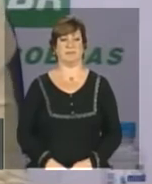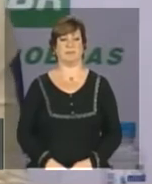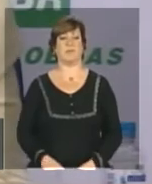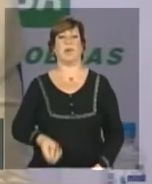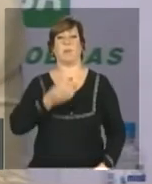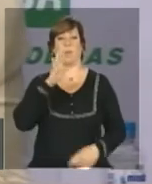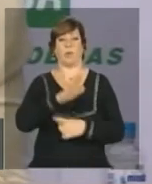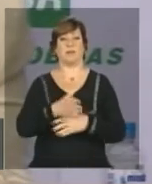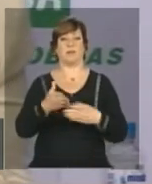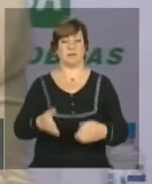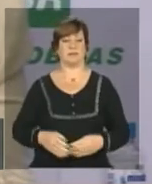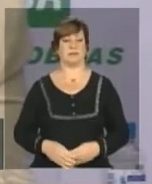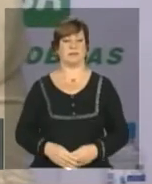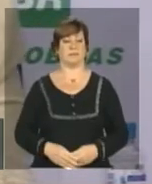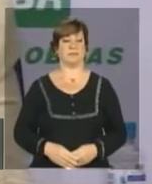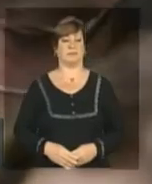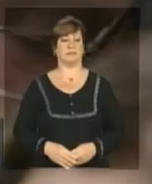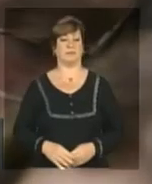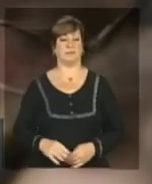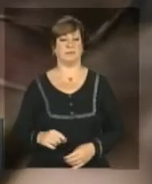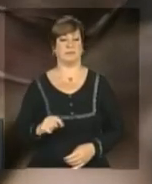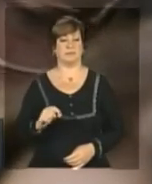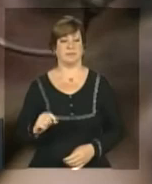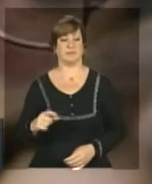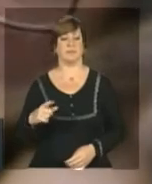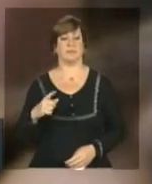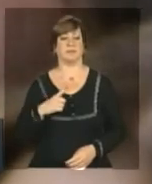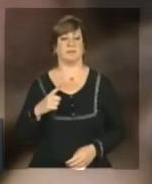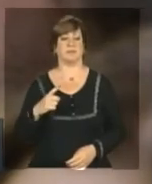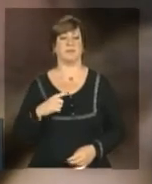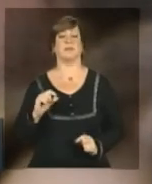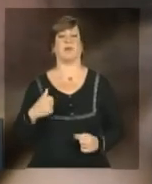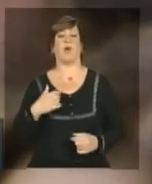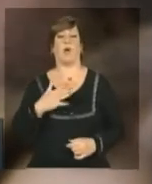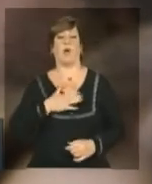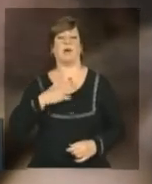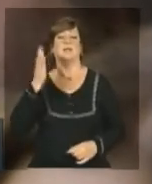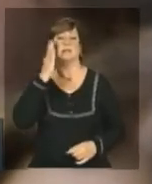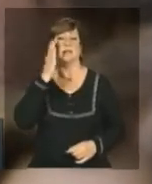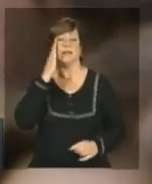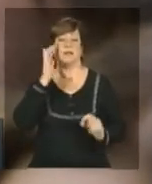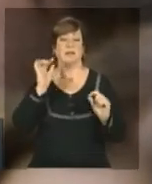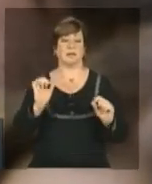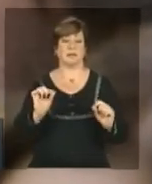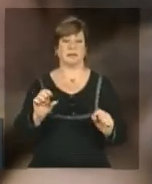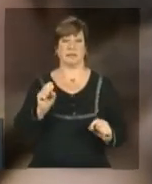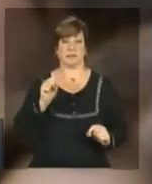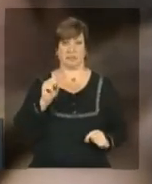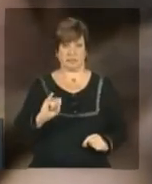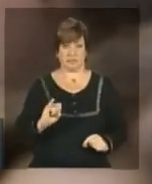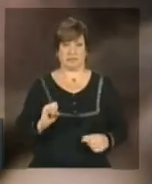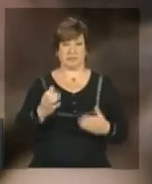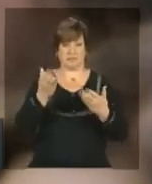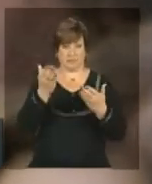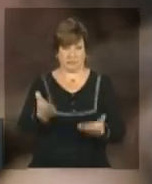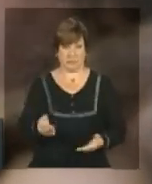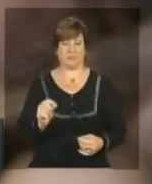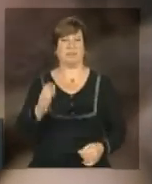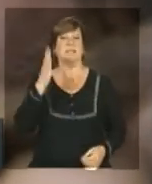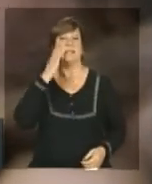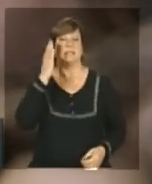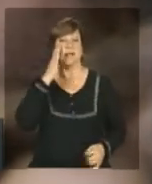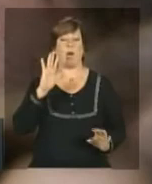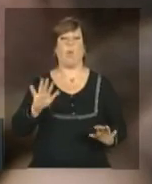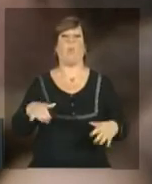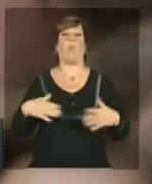Boa tarde. Boa tarde. Jeb Blunt, agência Reuters. Eu gostaria de saber se a senhora sabe